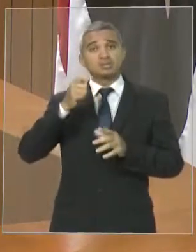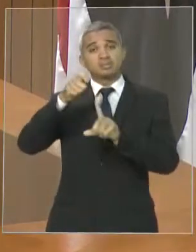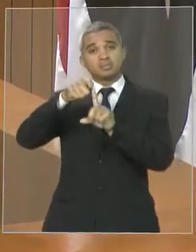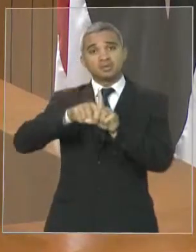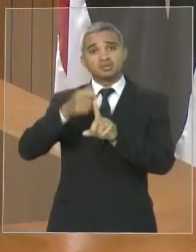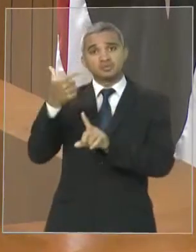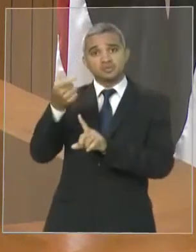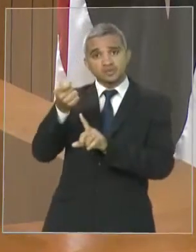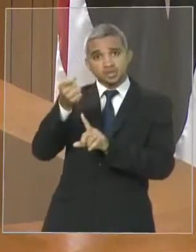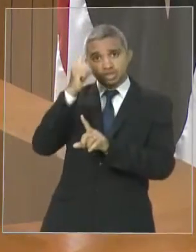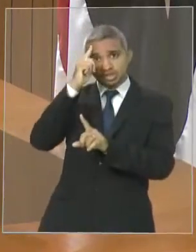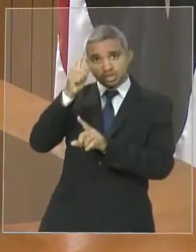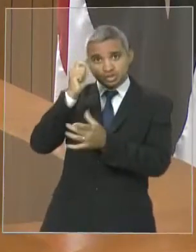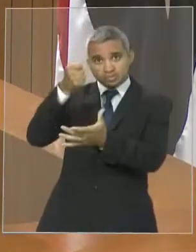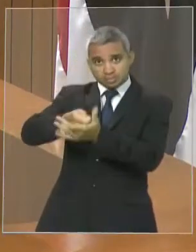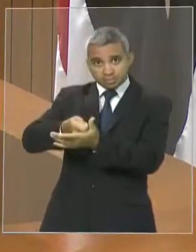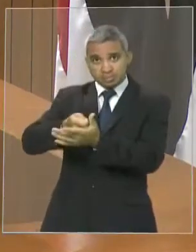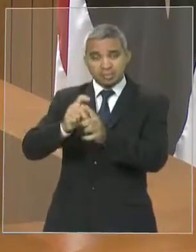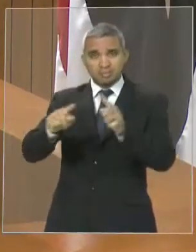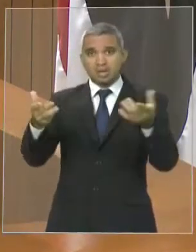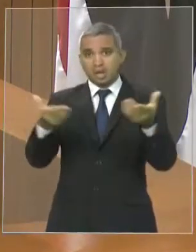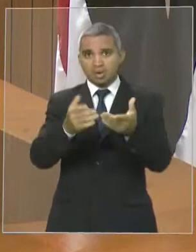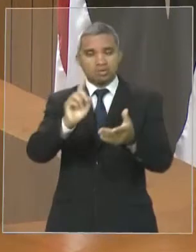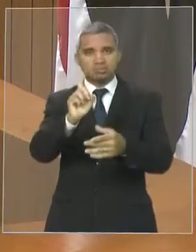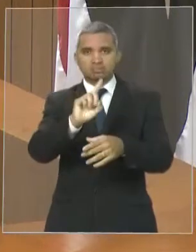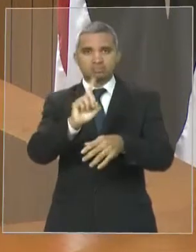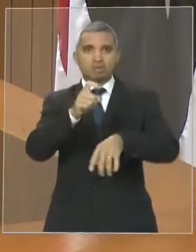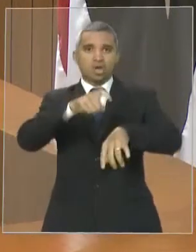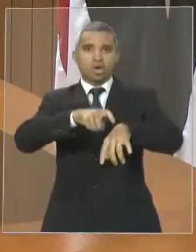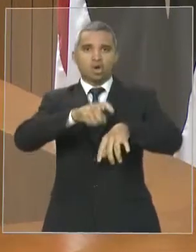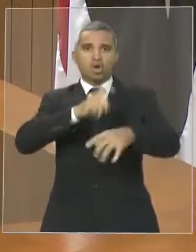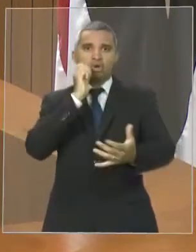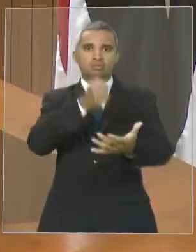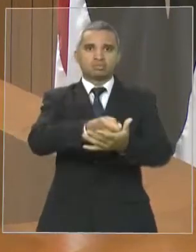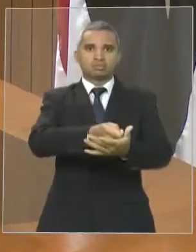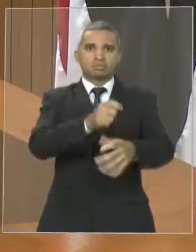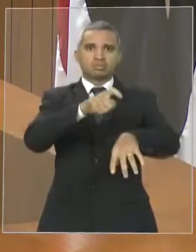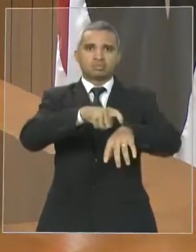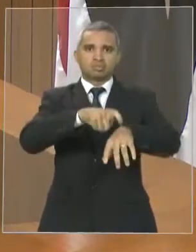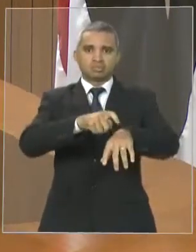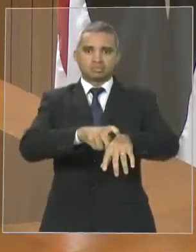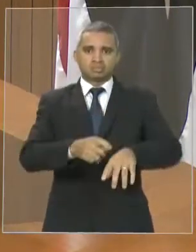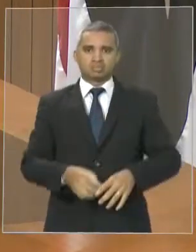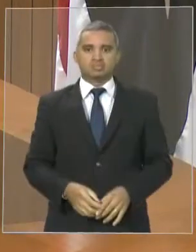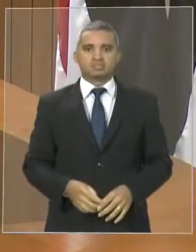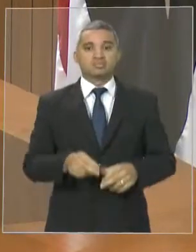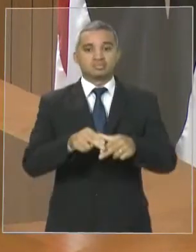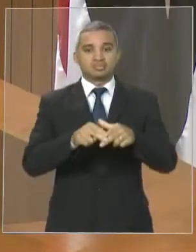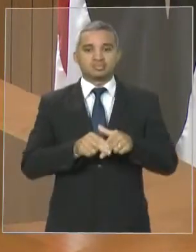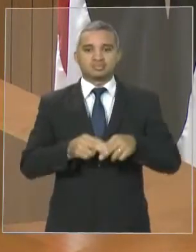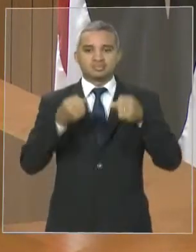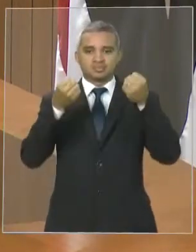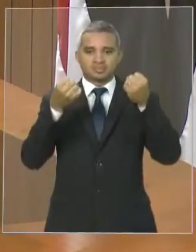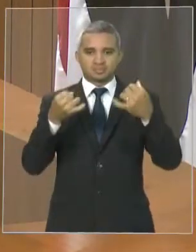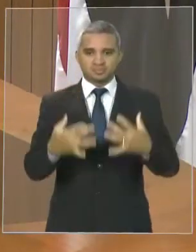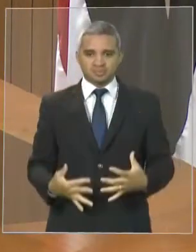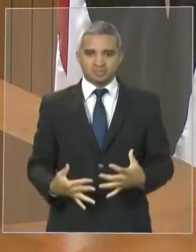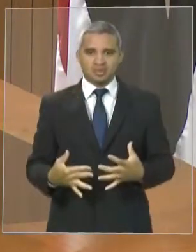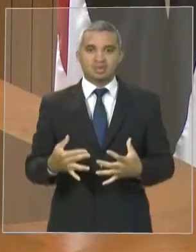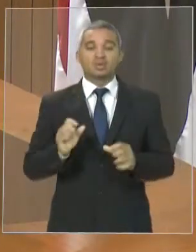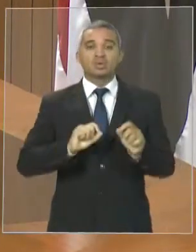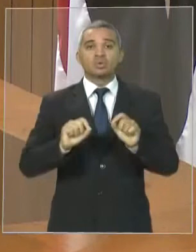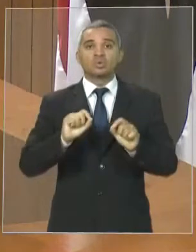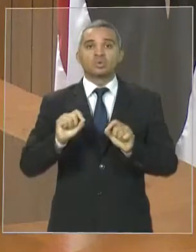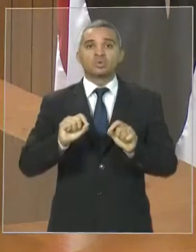seguinte: por mais, a aprovação desta medida é salutar, vez que a crise